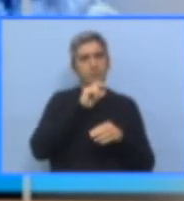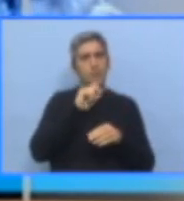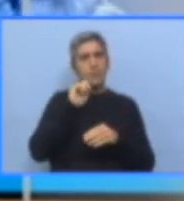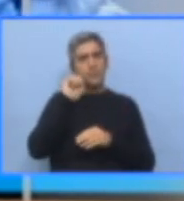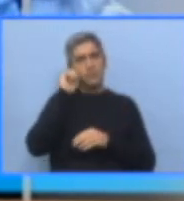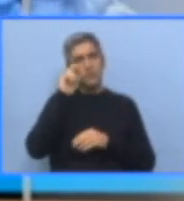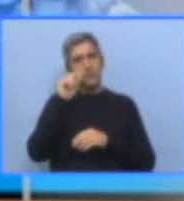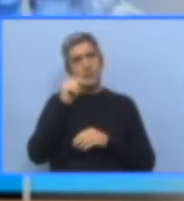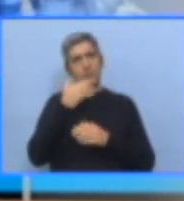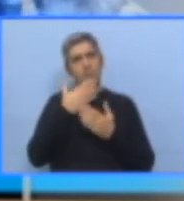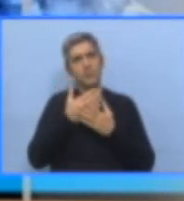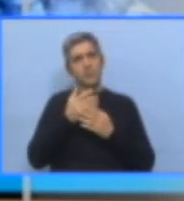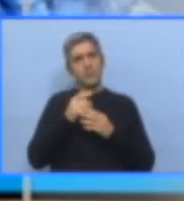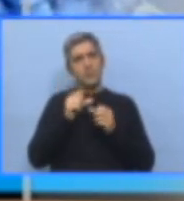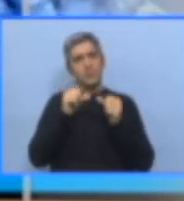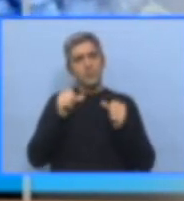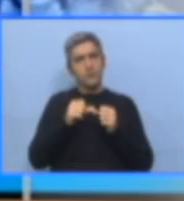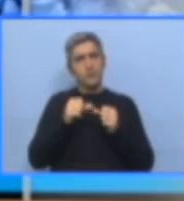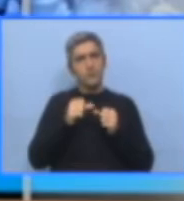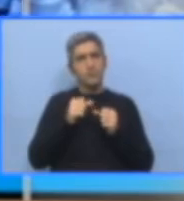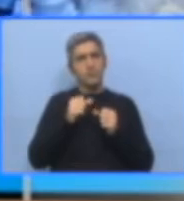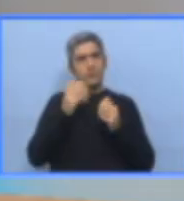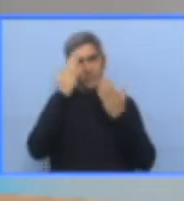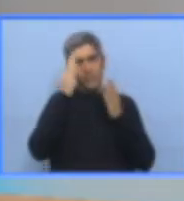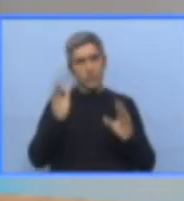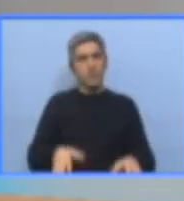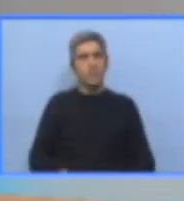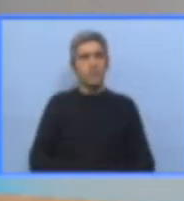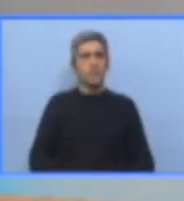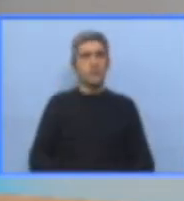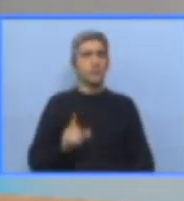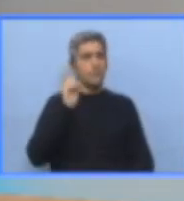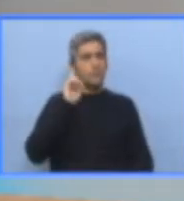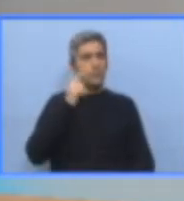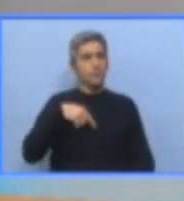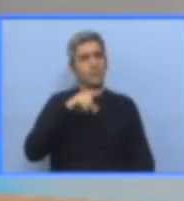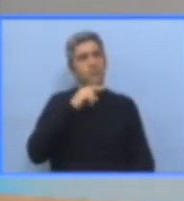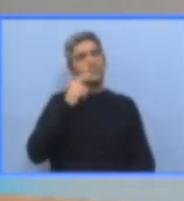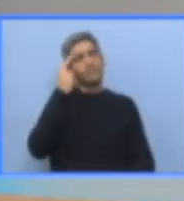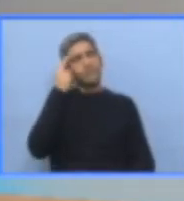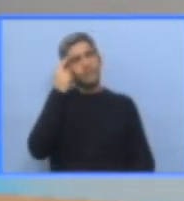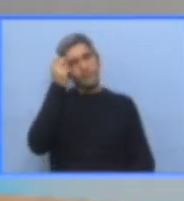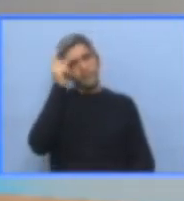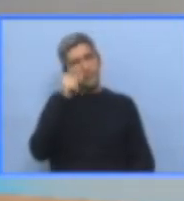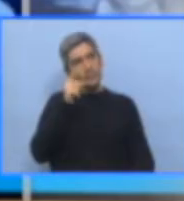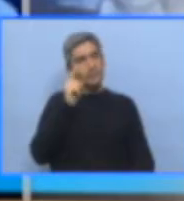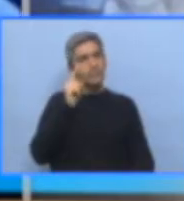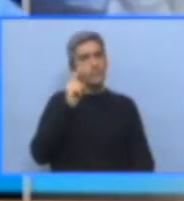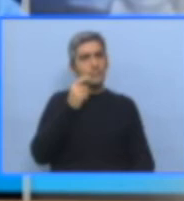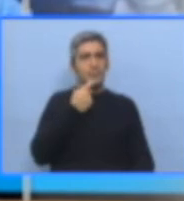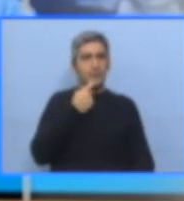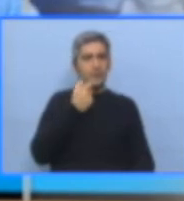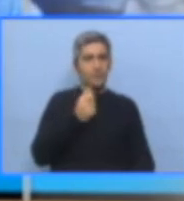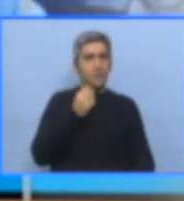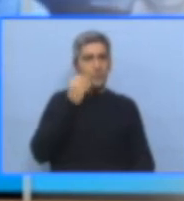pode ser prejudicial ao sistema democrático. E é importante que tenhamos essa noção